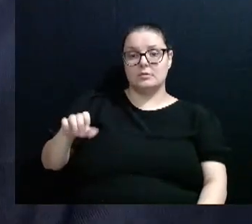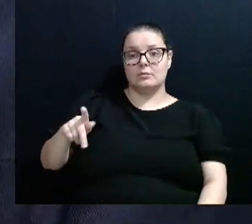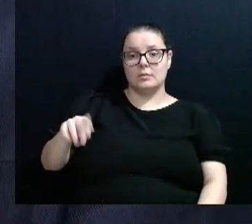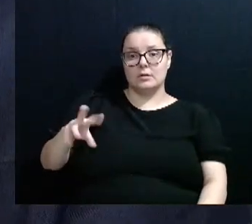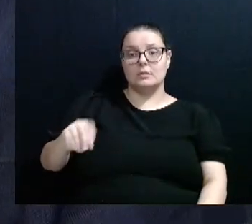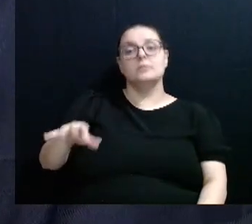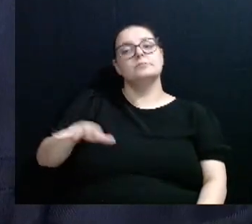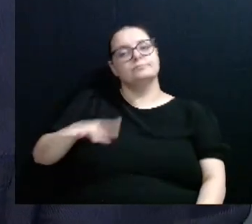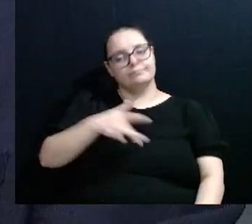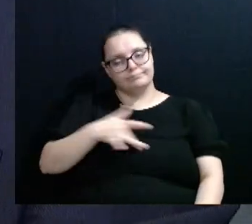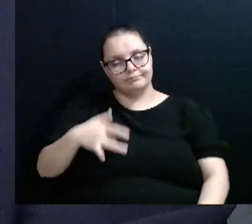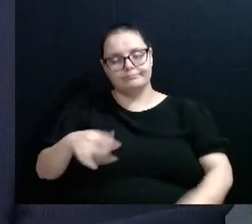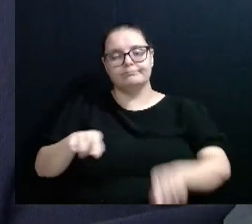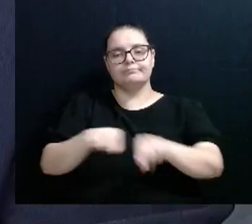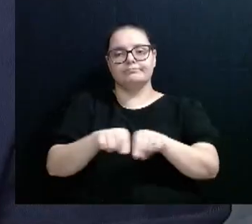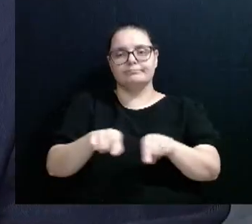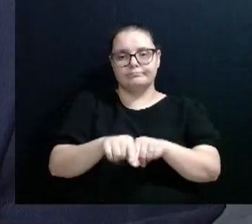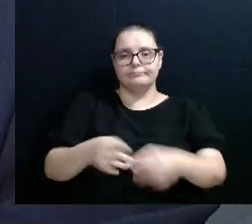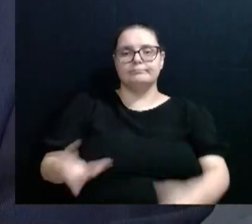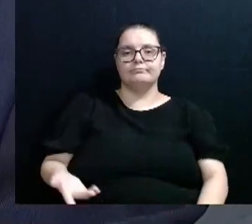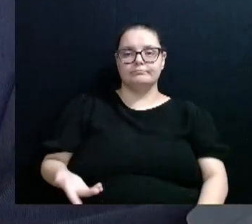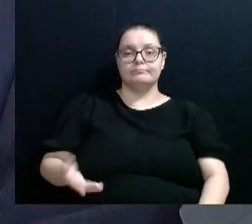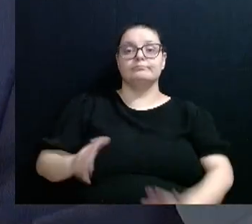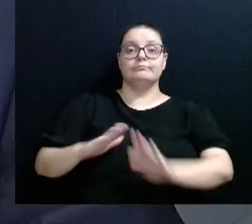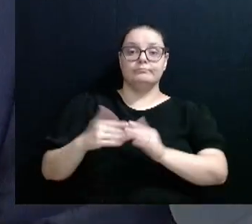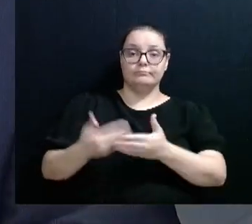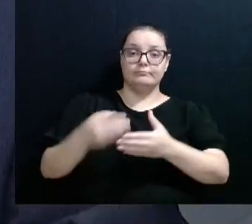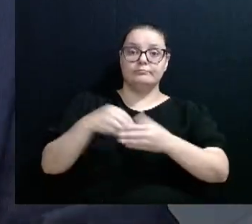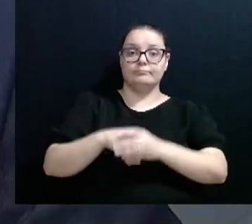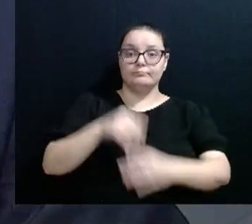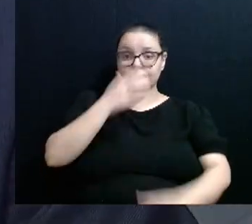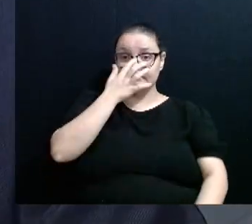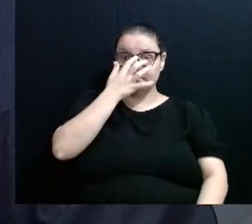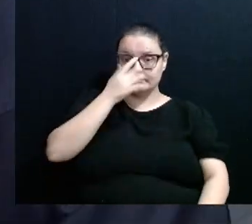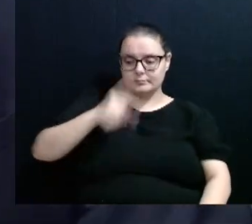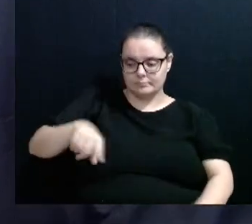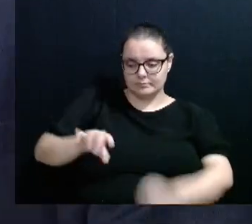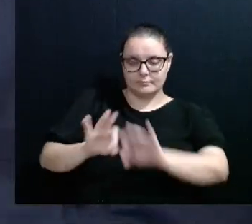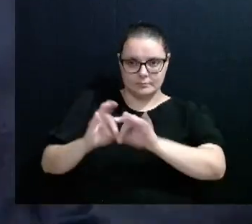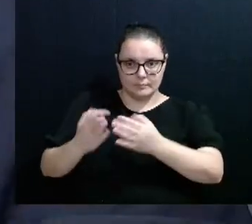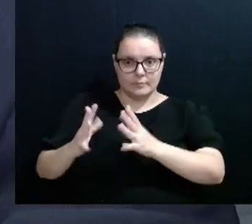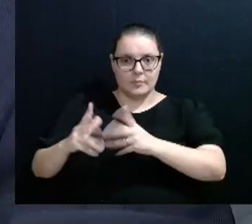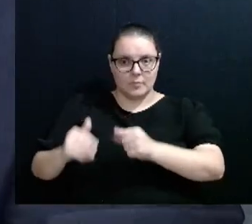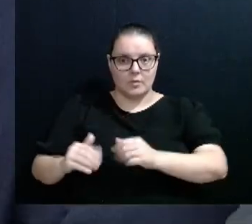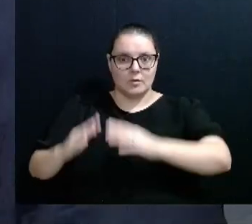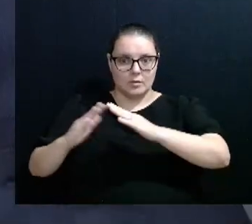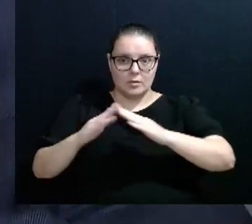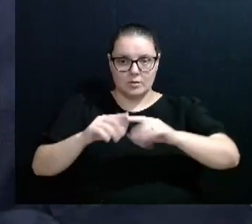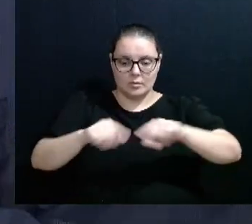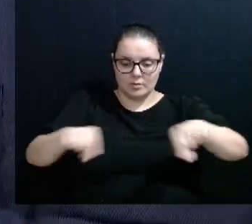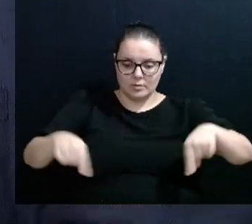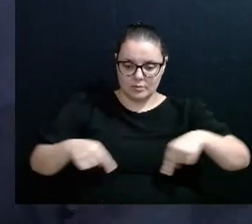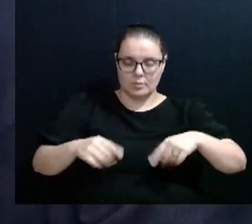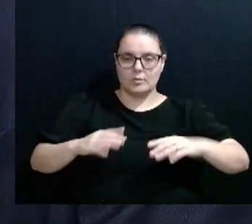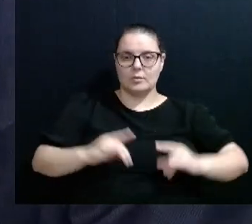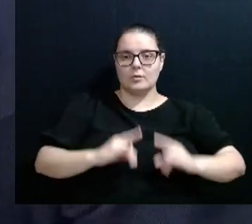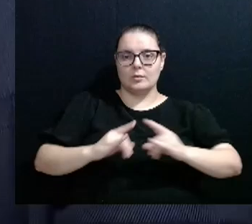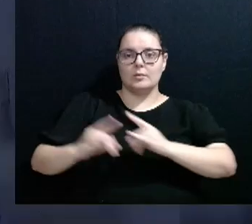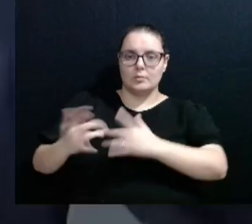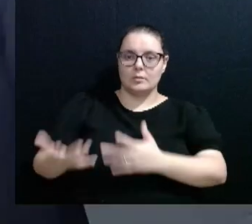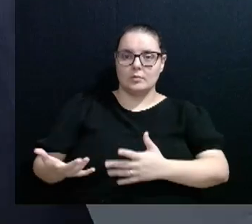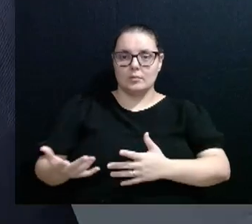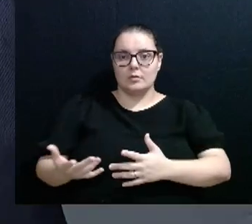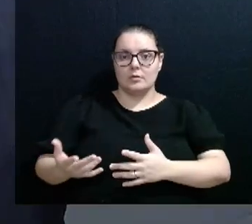também está no meu requerimento. Aquelas famílias ali, todos os moradores do condomínio, eles estão sendo